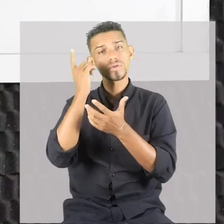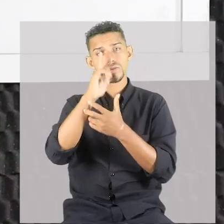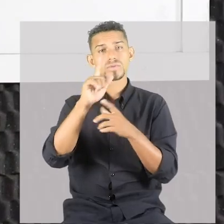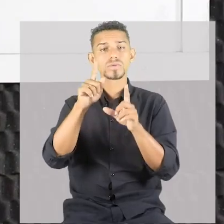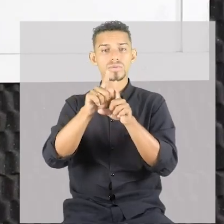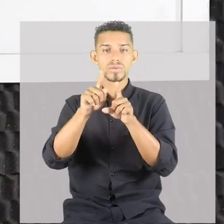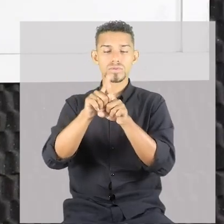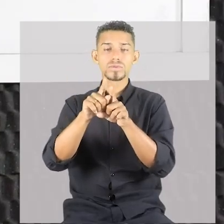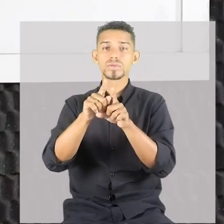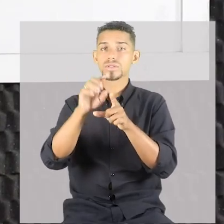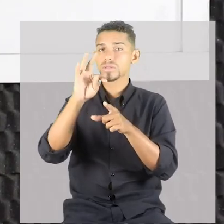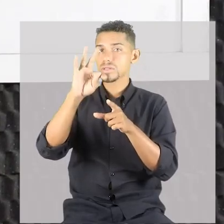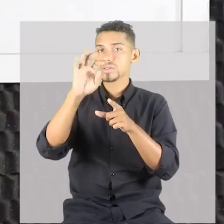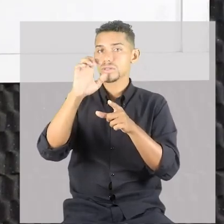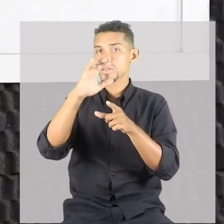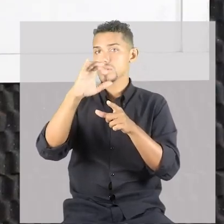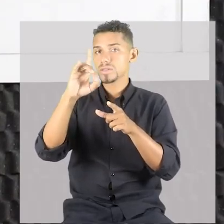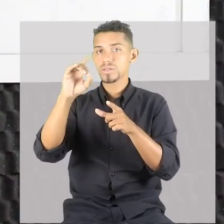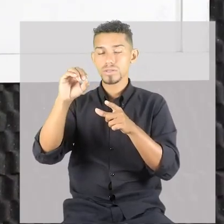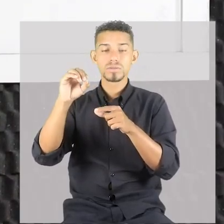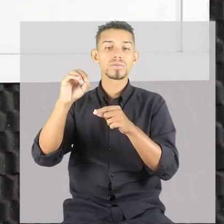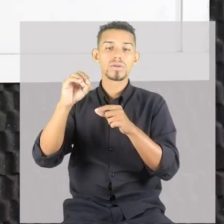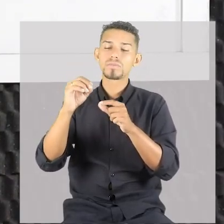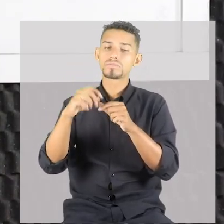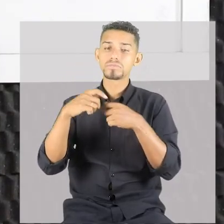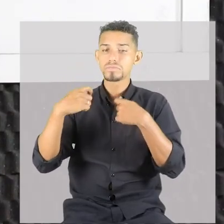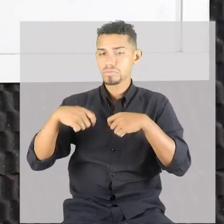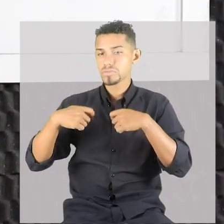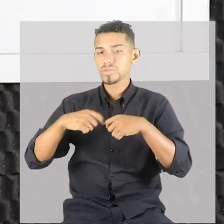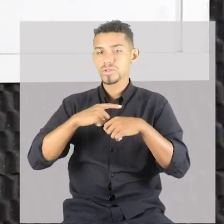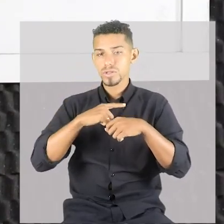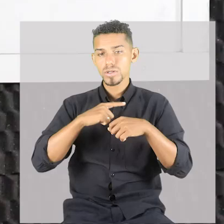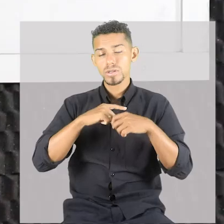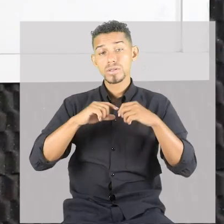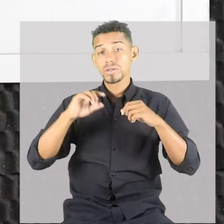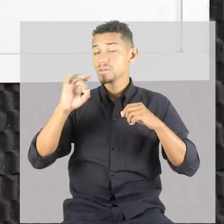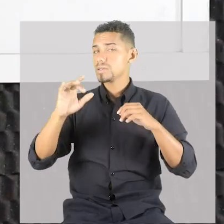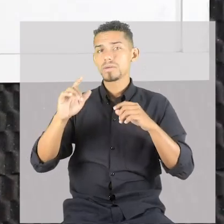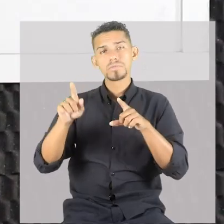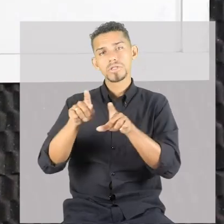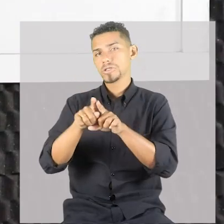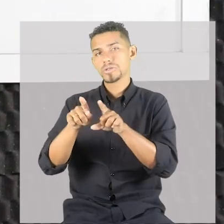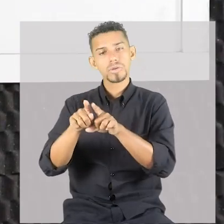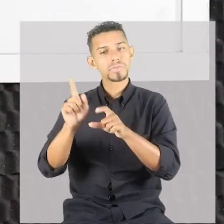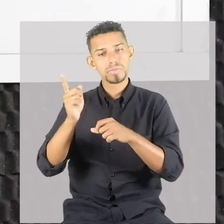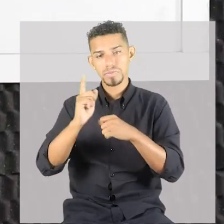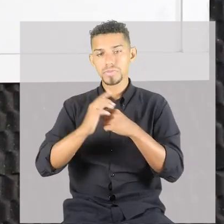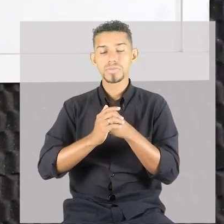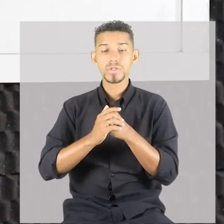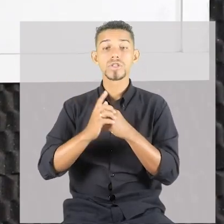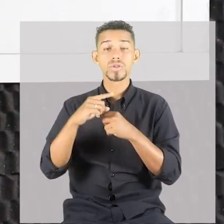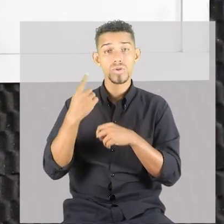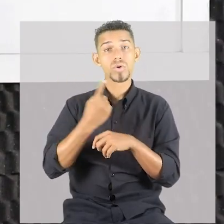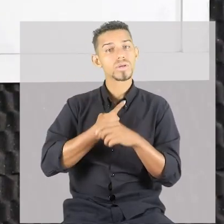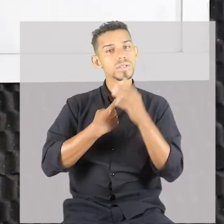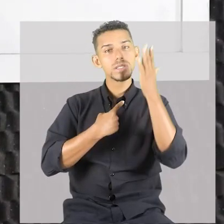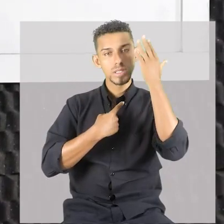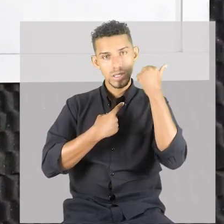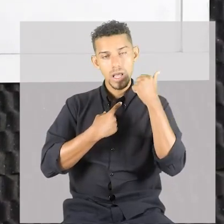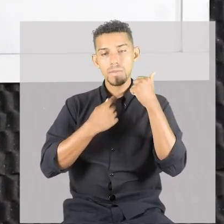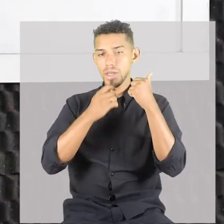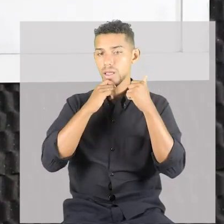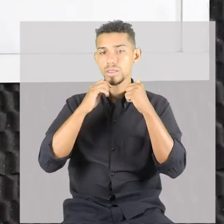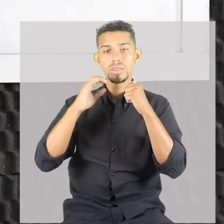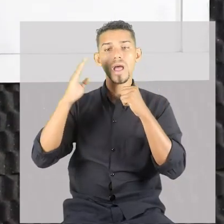ter a formação de tecido. Então, basta ter muita célula para formar um tecido? Também não, né? Então, como a gente sabe, tudo